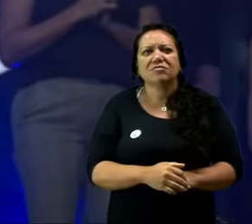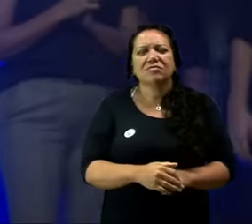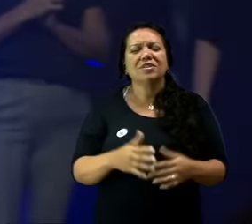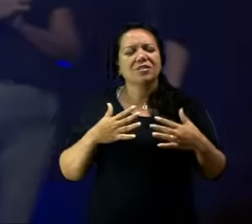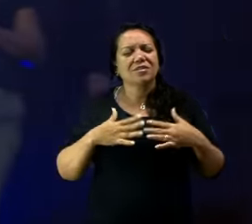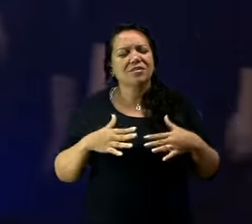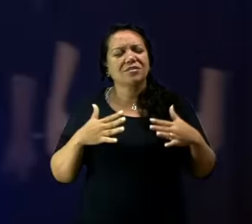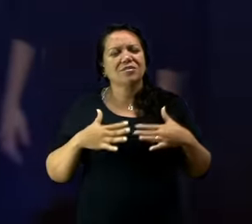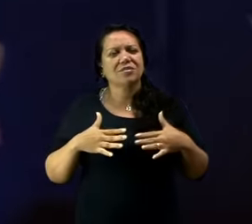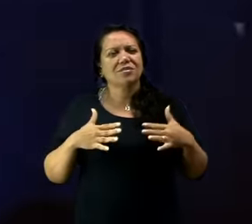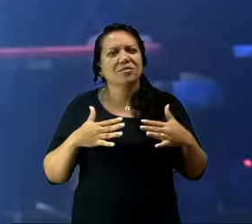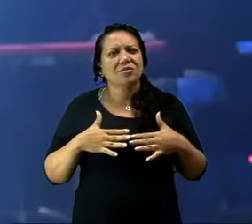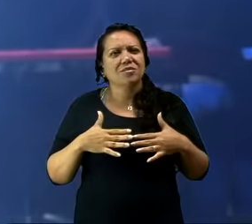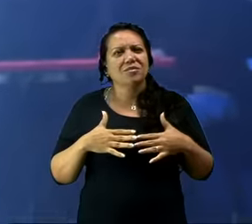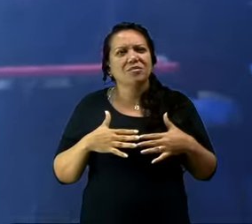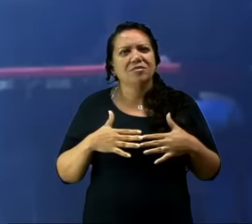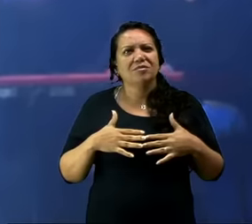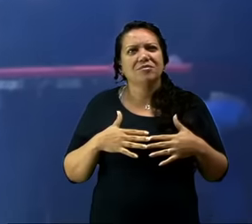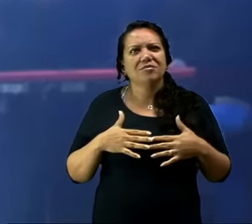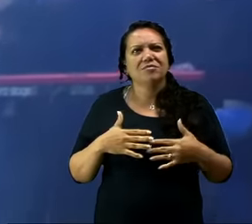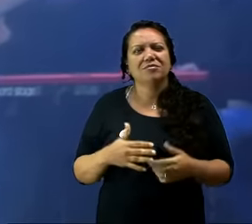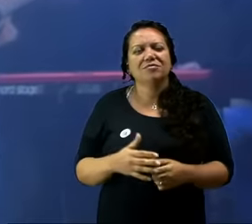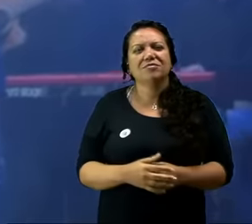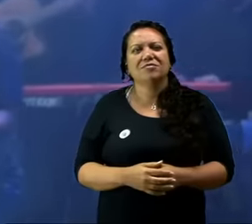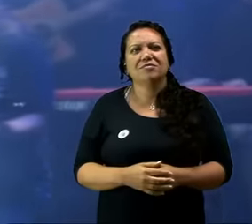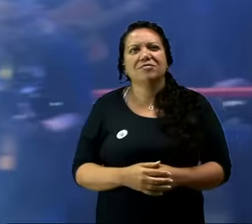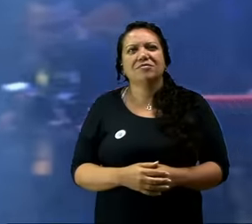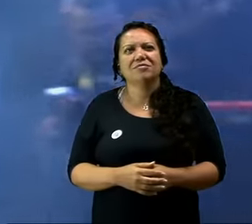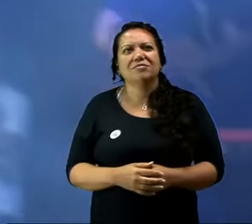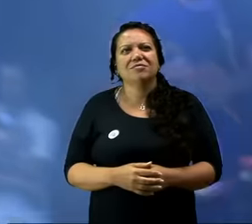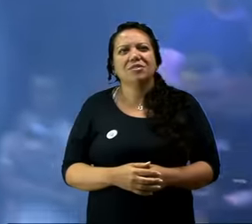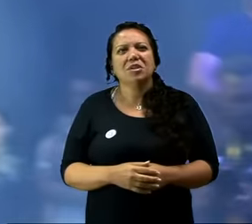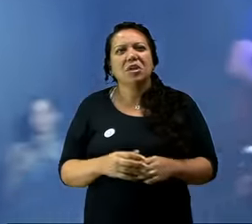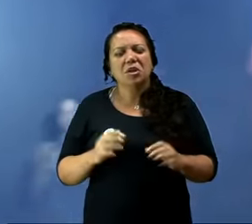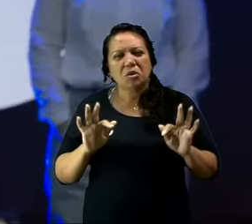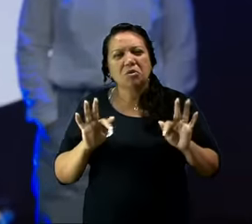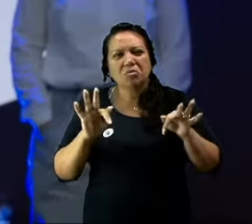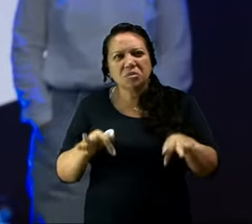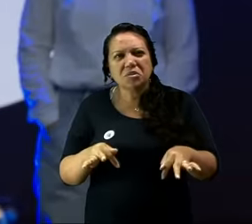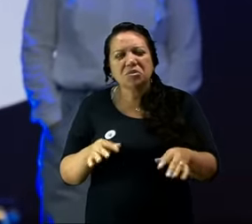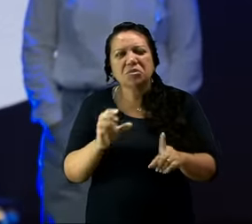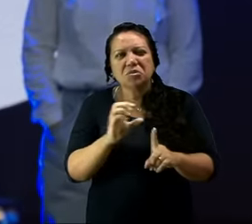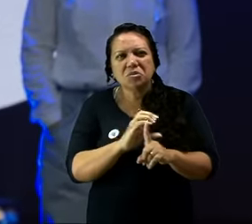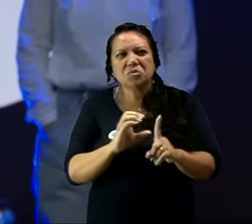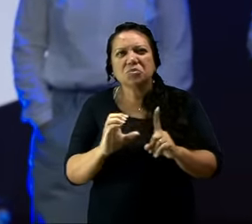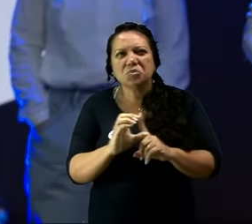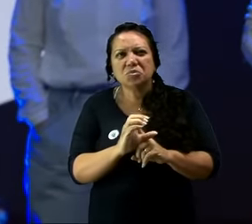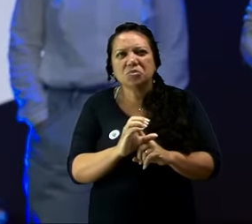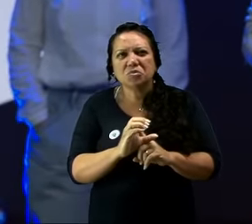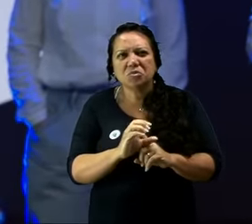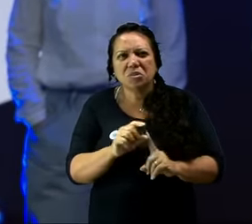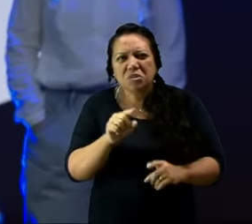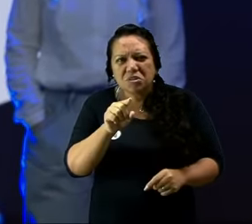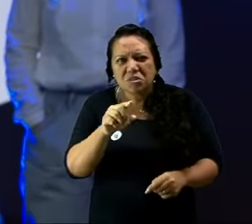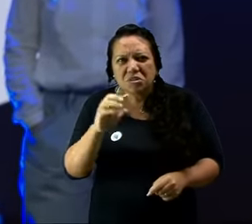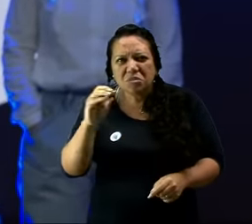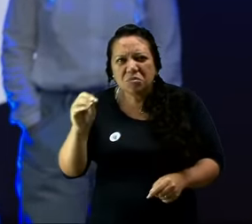aqui. Eu ainda quero encerrar esse culto. Quero te dar a oportunidade que está aqui.